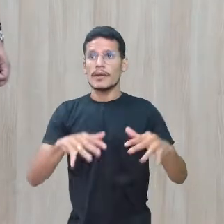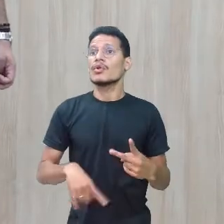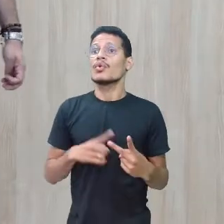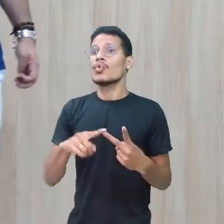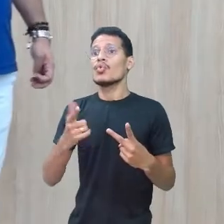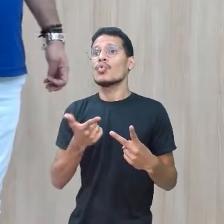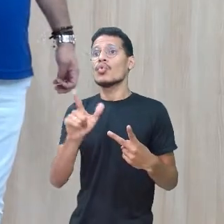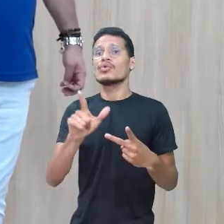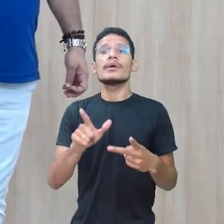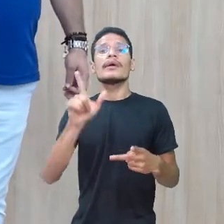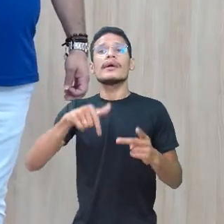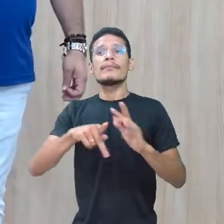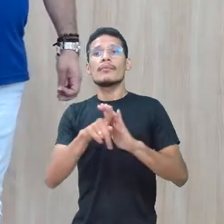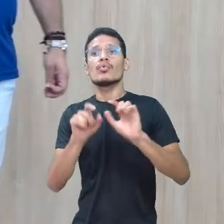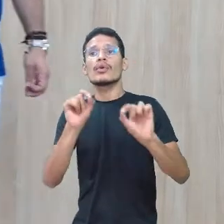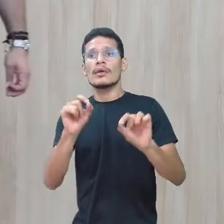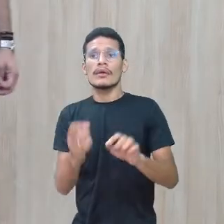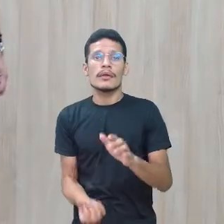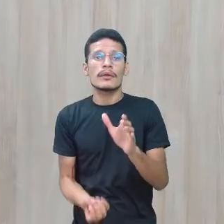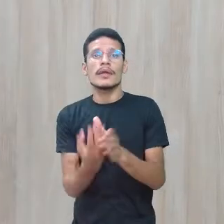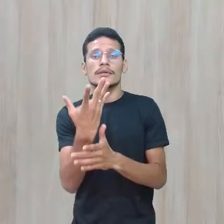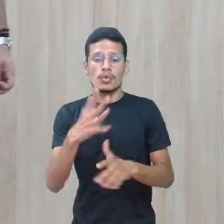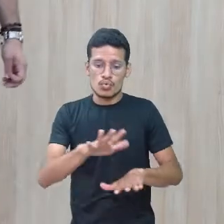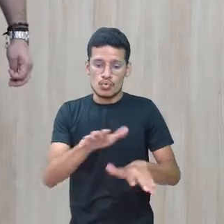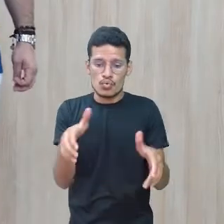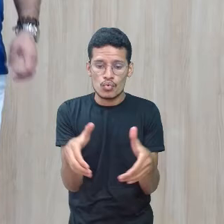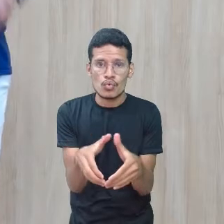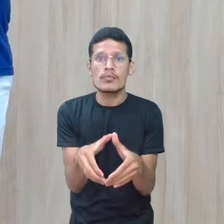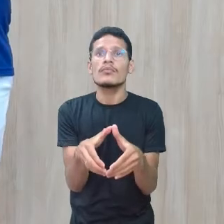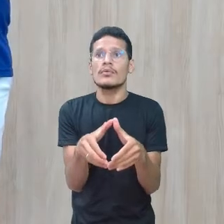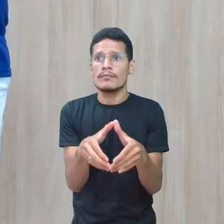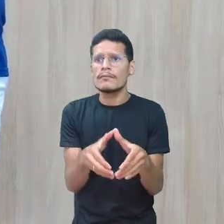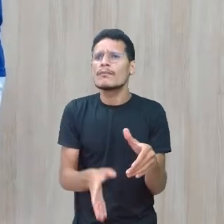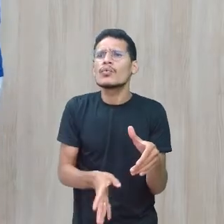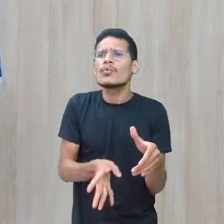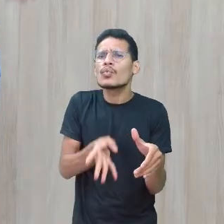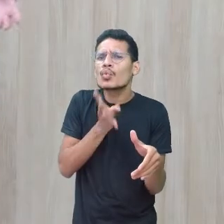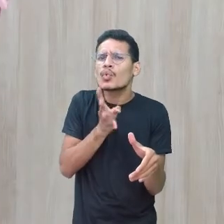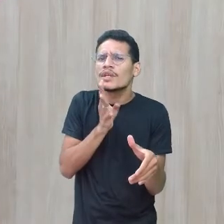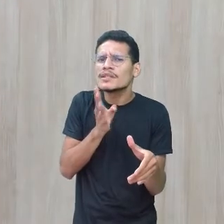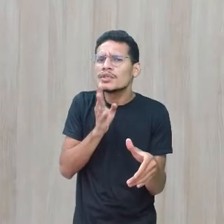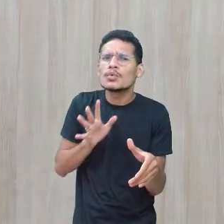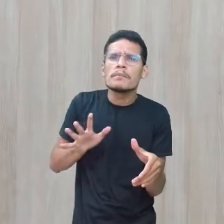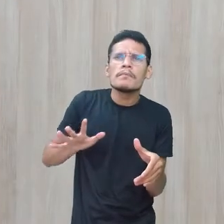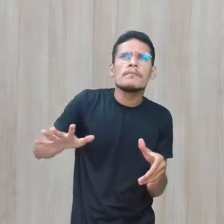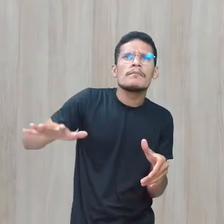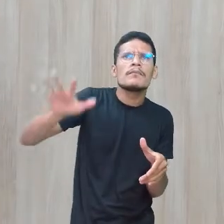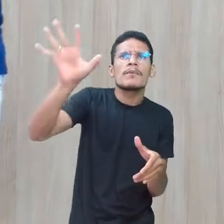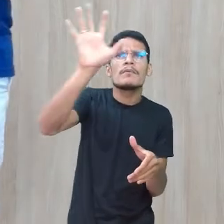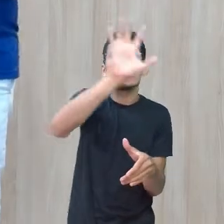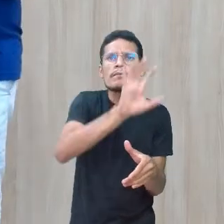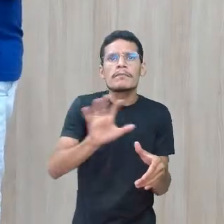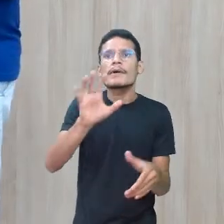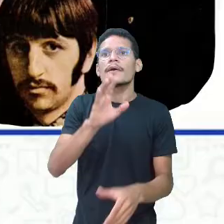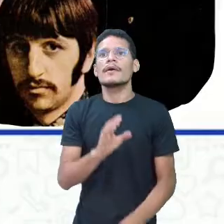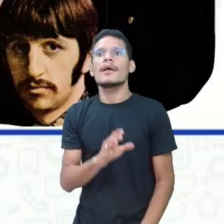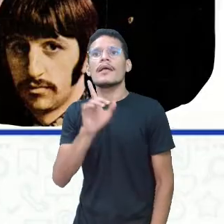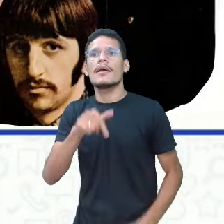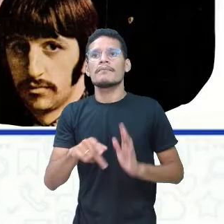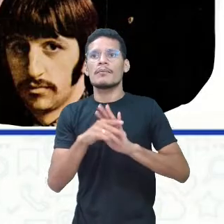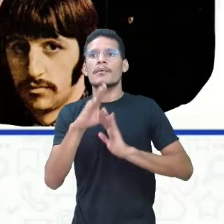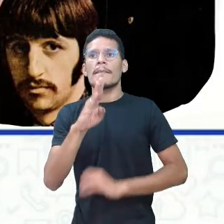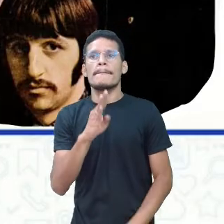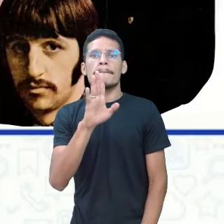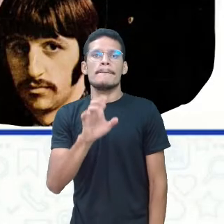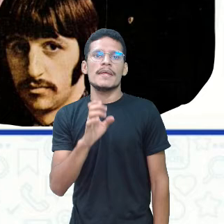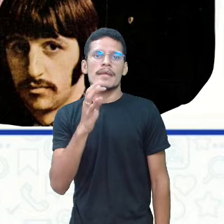a gente vai ter aqui também, né, a ascensão de um grupo, né, conhecido internacionalmente, os Beatles. Então, os